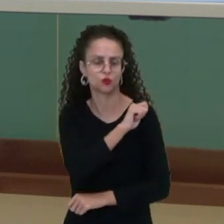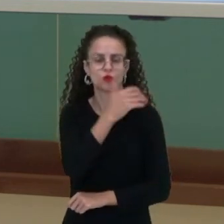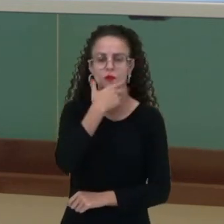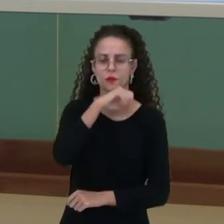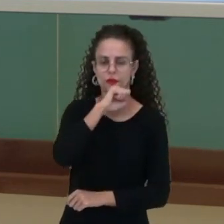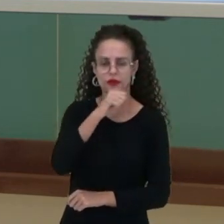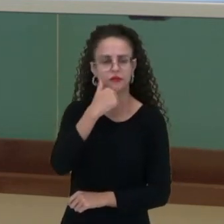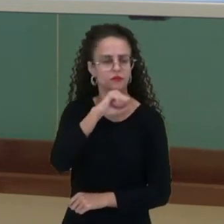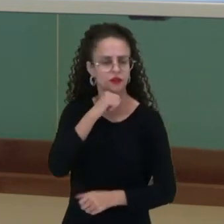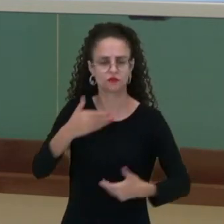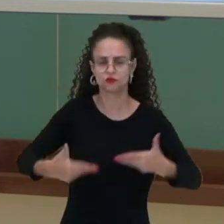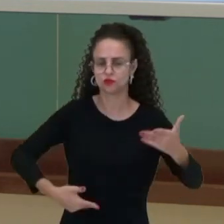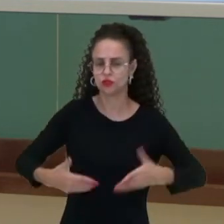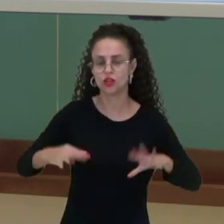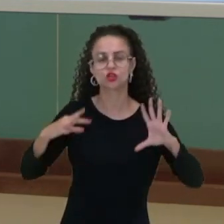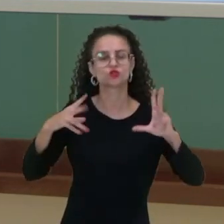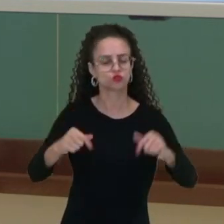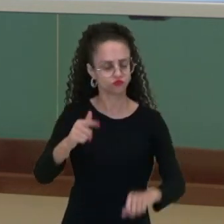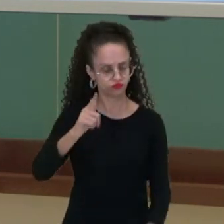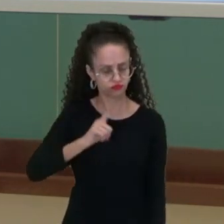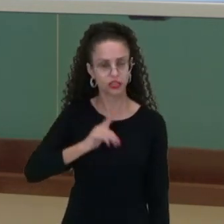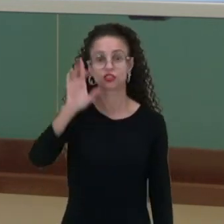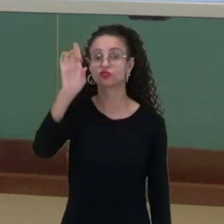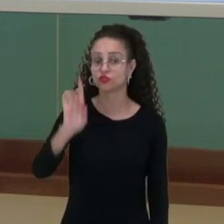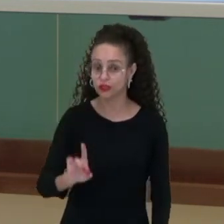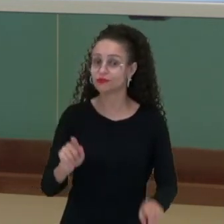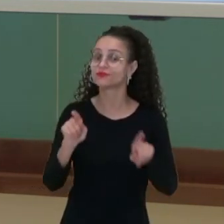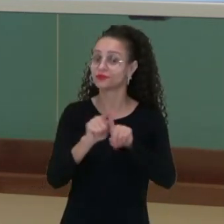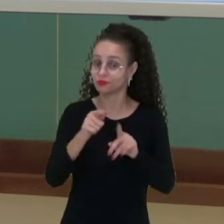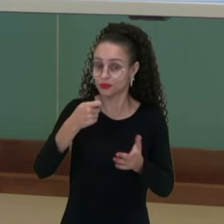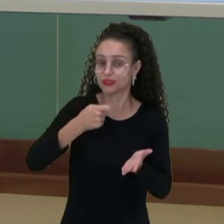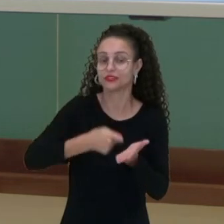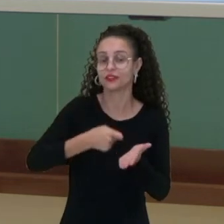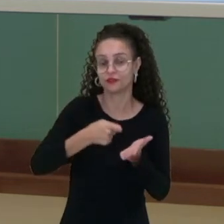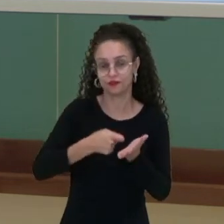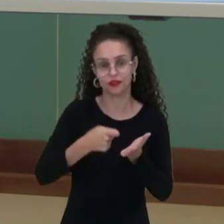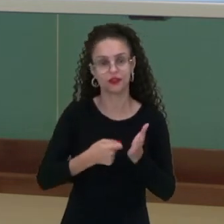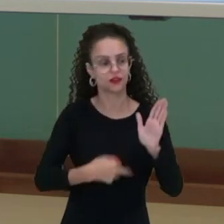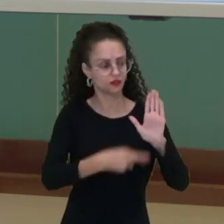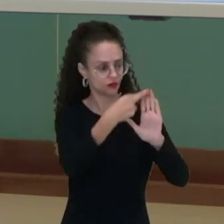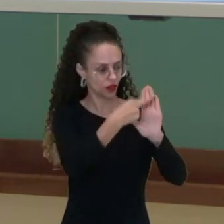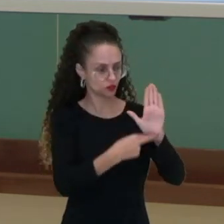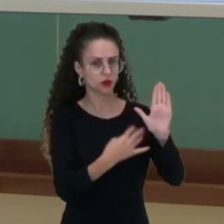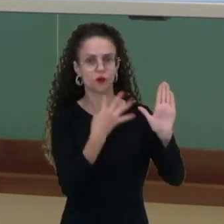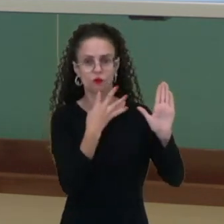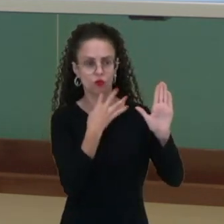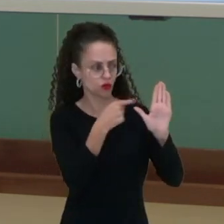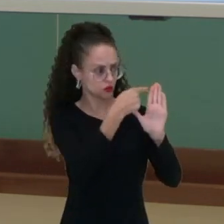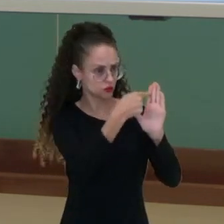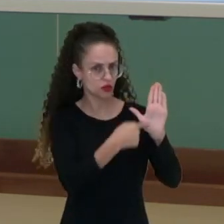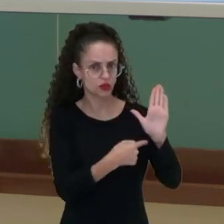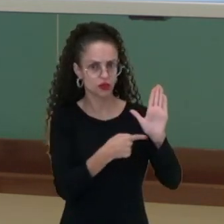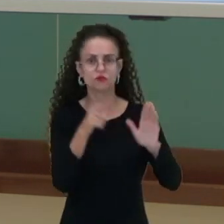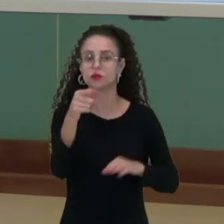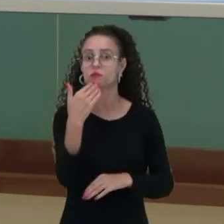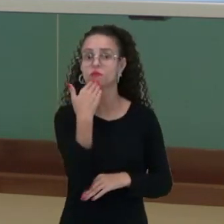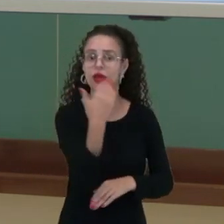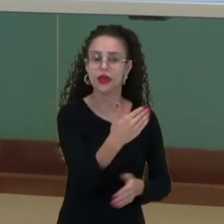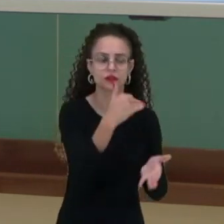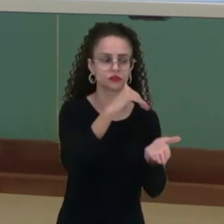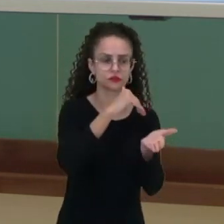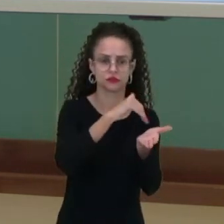professores, funcionários, têm direito e o dever de conhecer esse documento. Você pode solicitar na